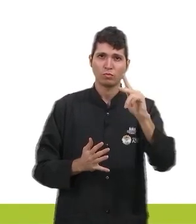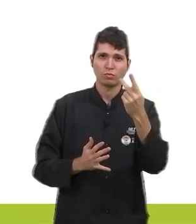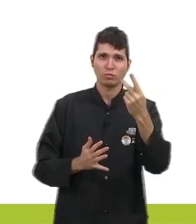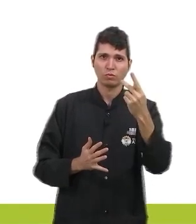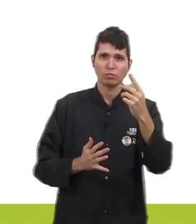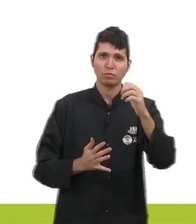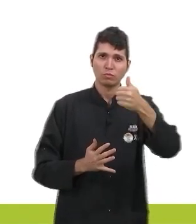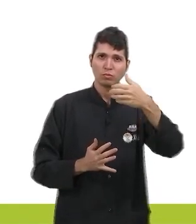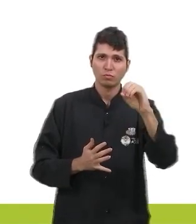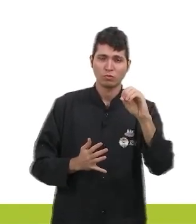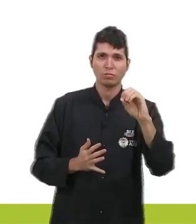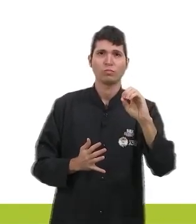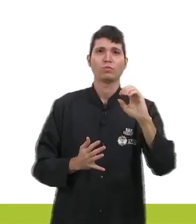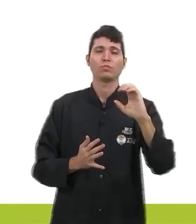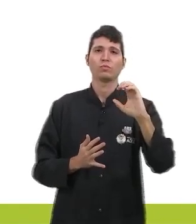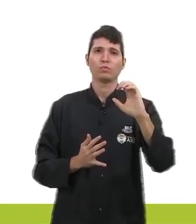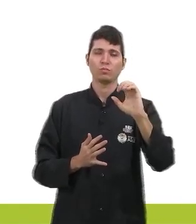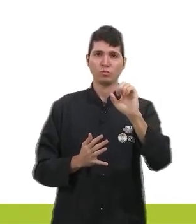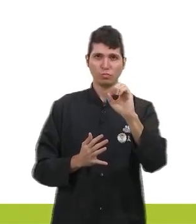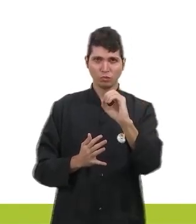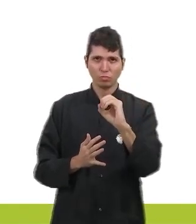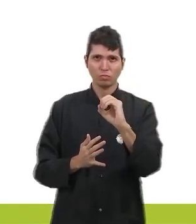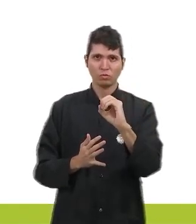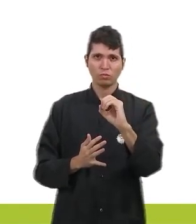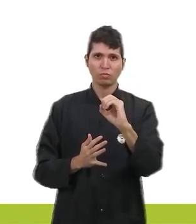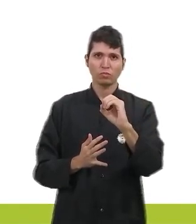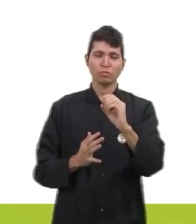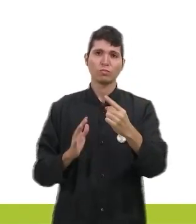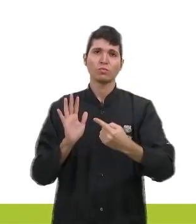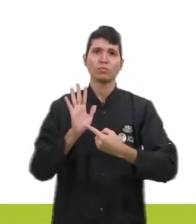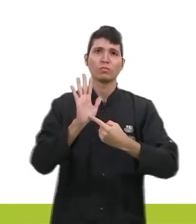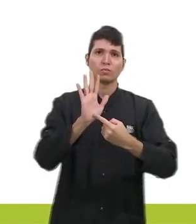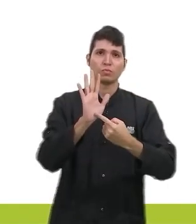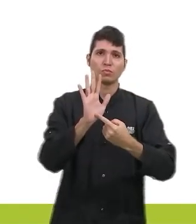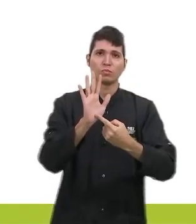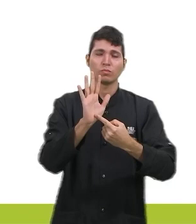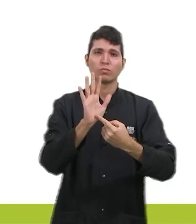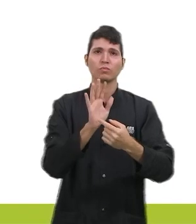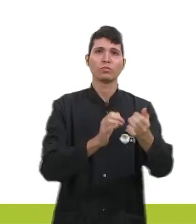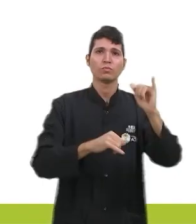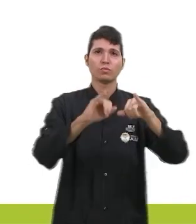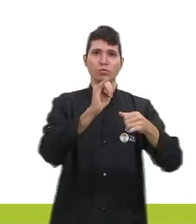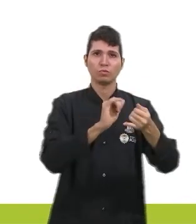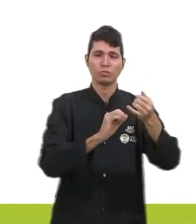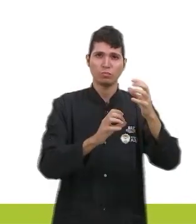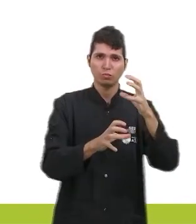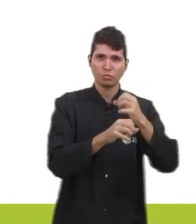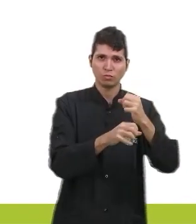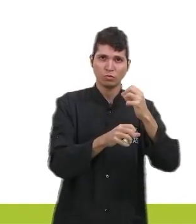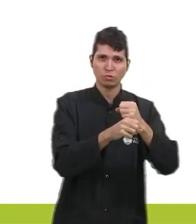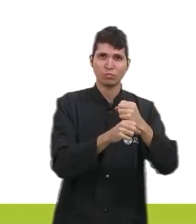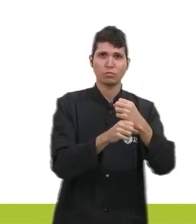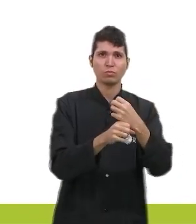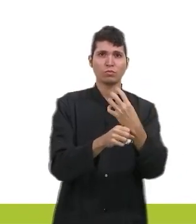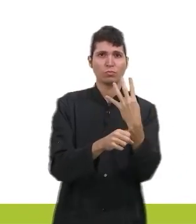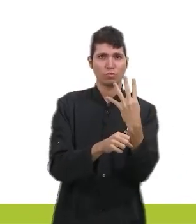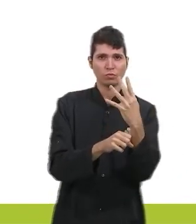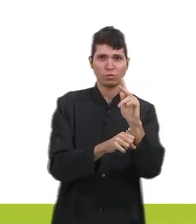C4H10O. Essa fórmula aqui, ela está querendo me dizer que nessa substância eu vou encontrar um total de 4